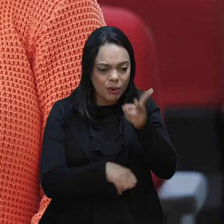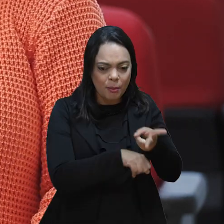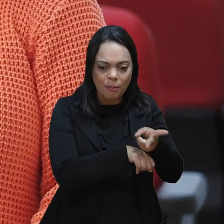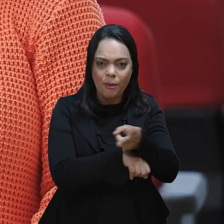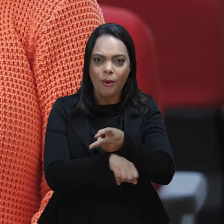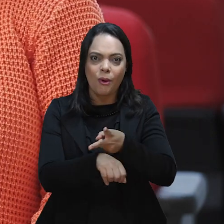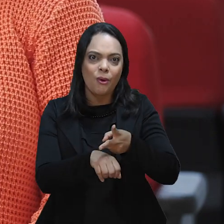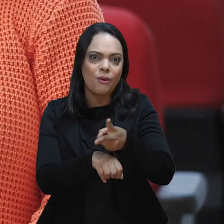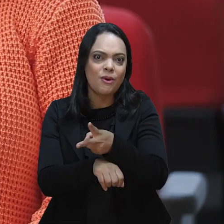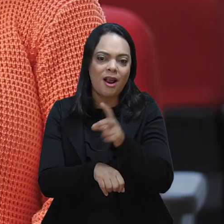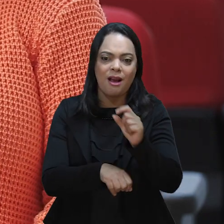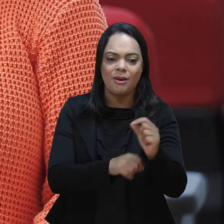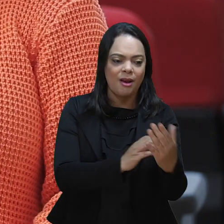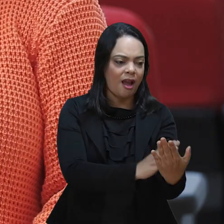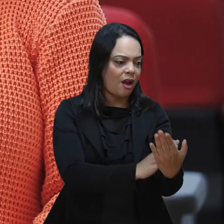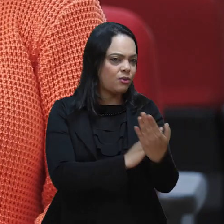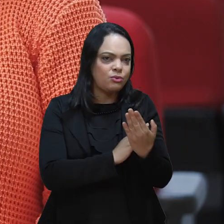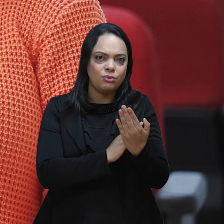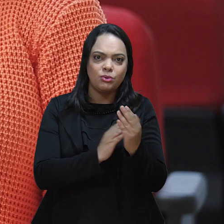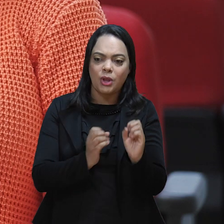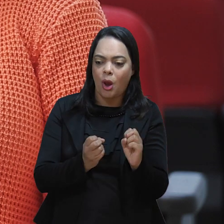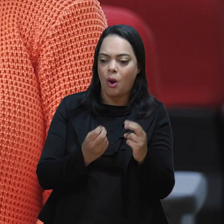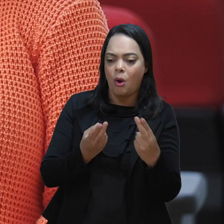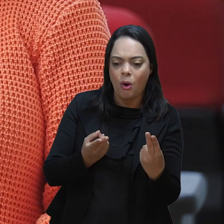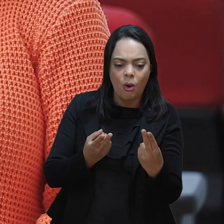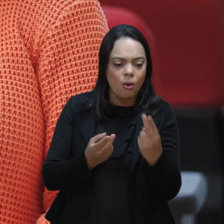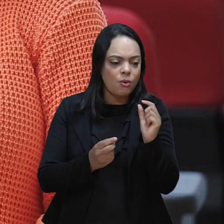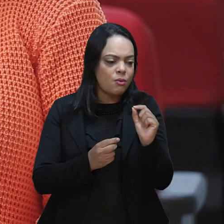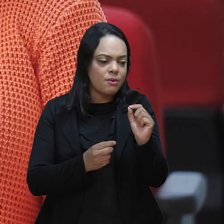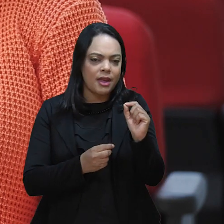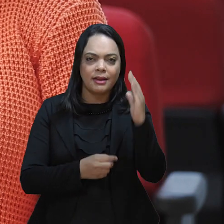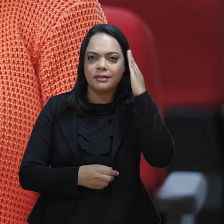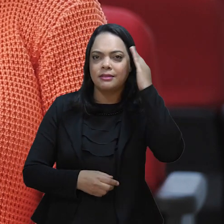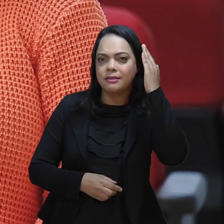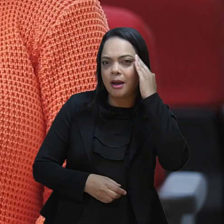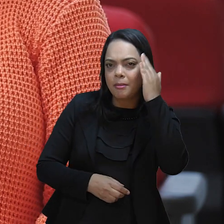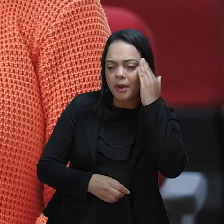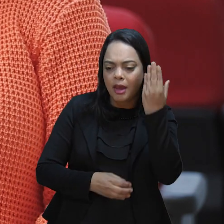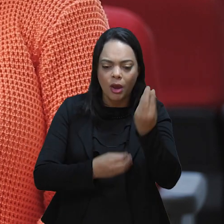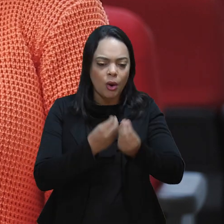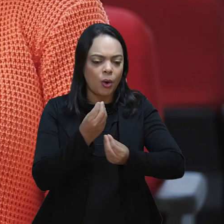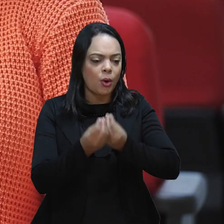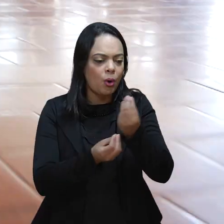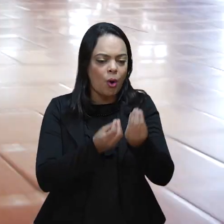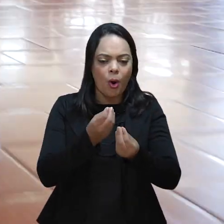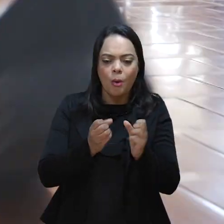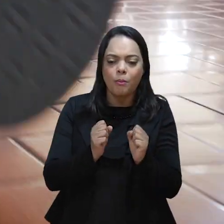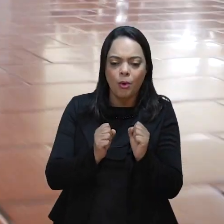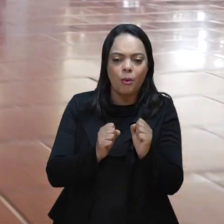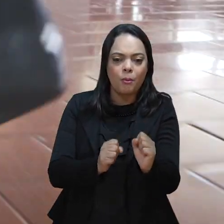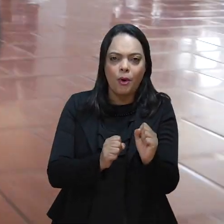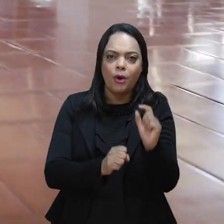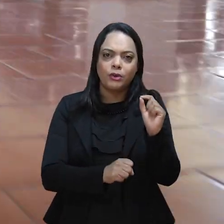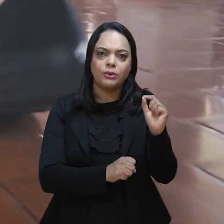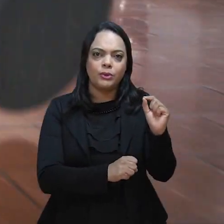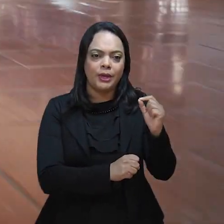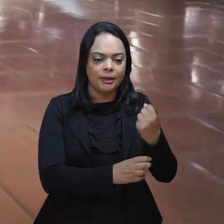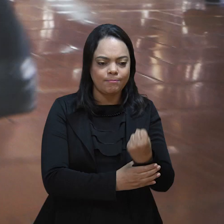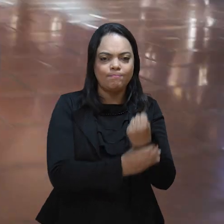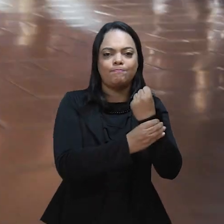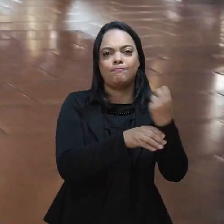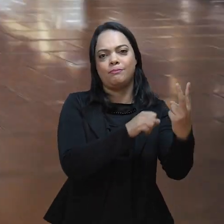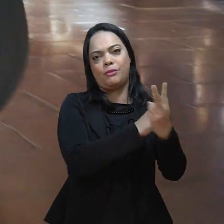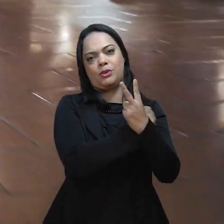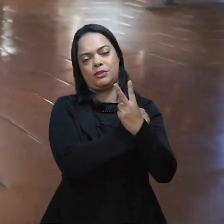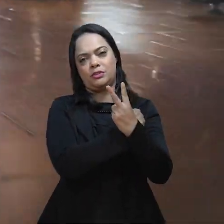ou de até saber quais os serviços que existem para que ela possa ser cuidada, protegida. Então, o Nua